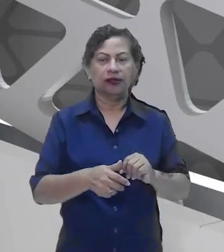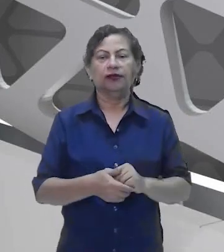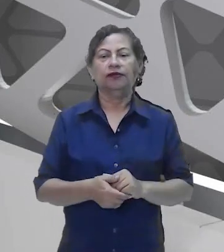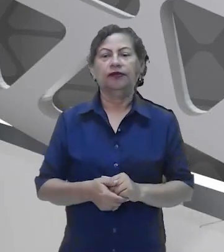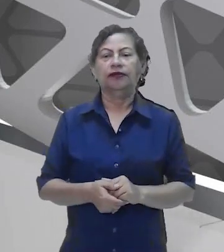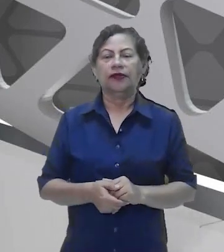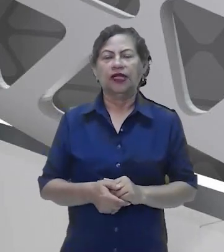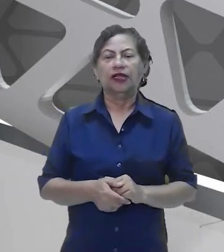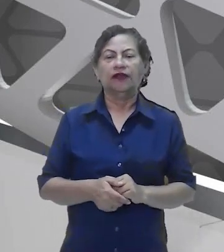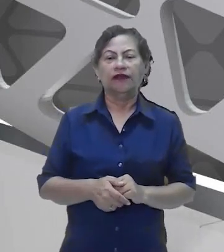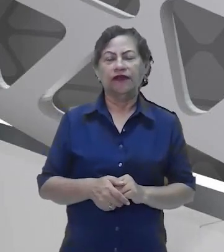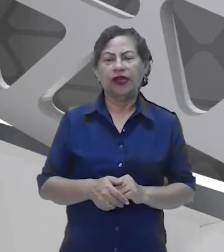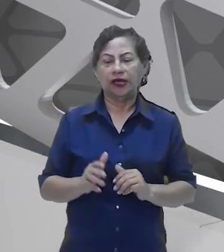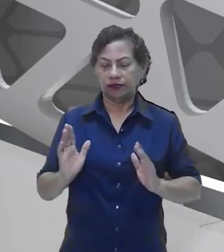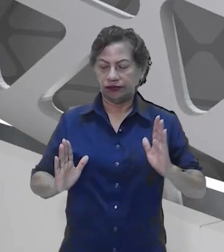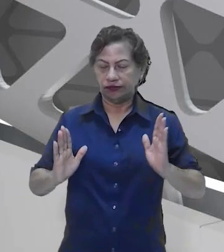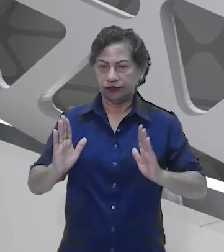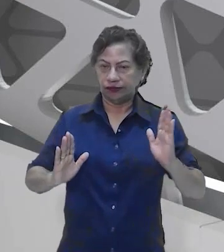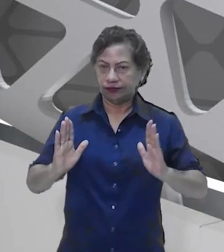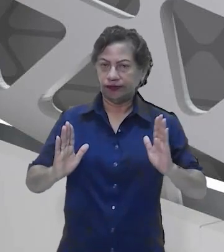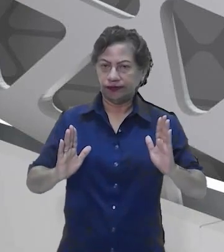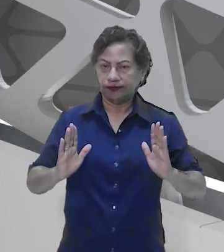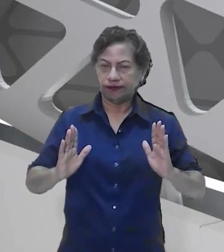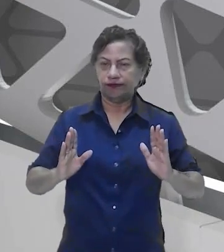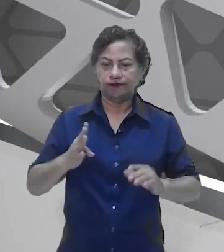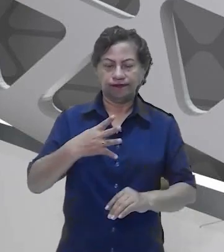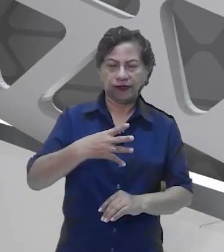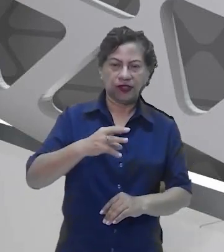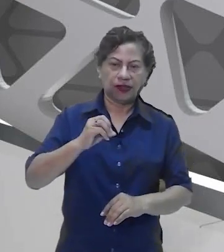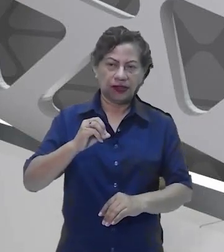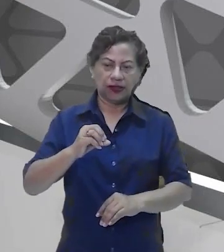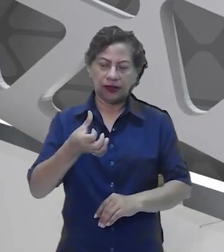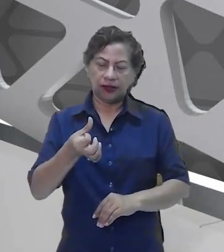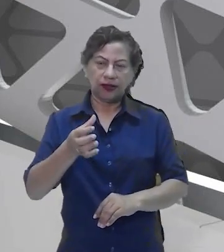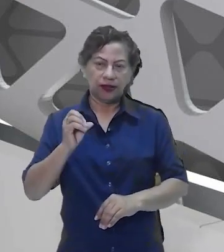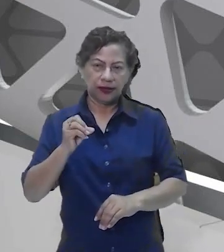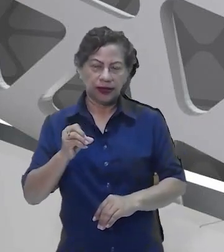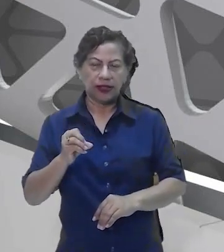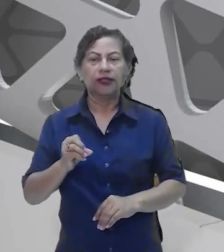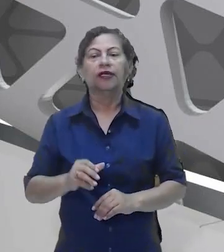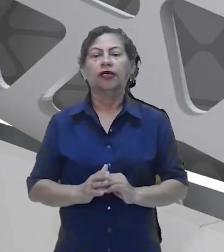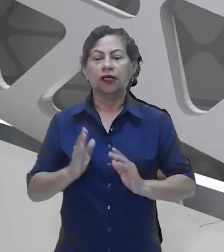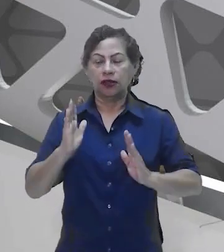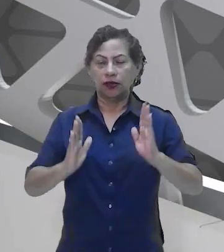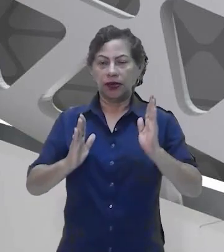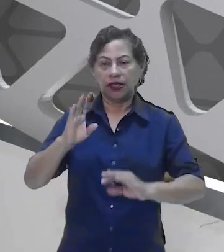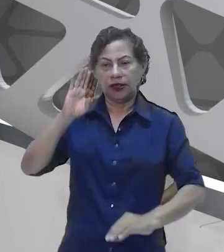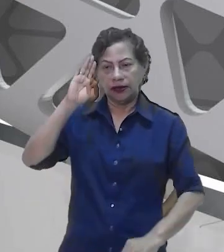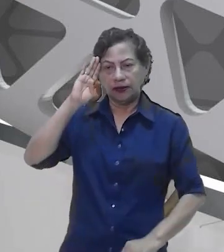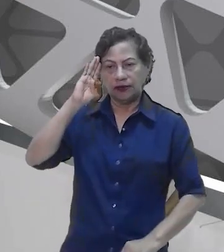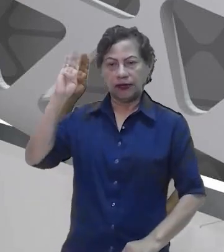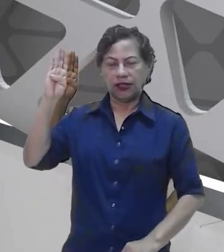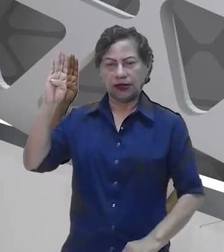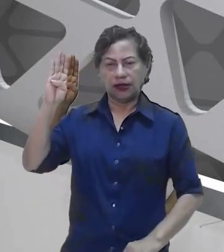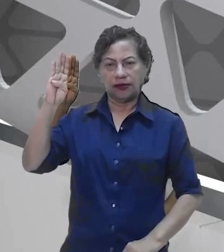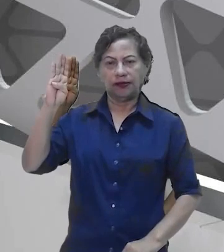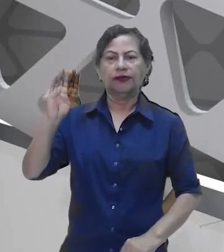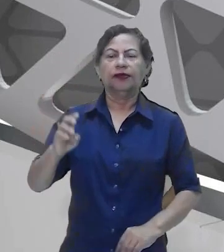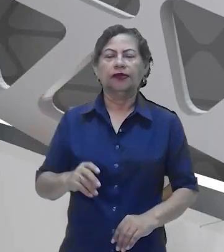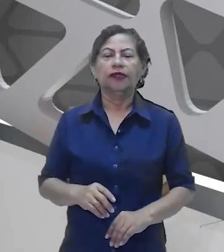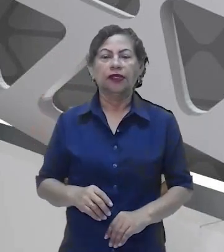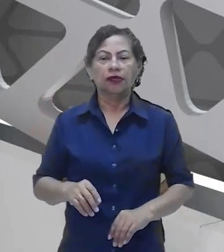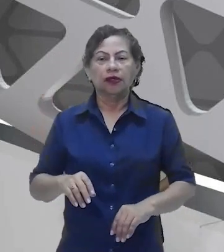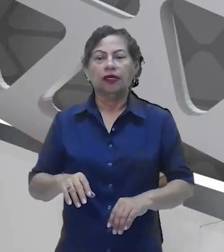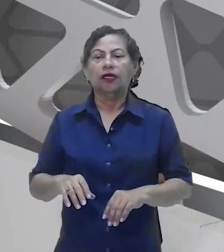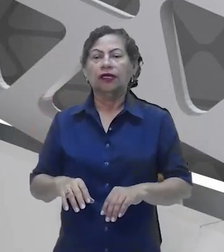vai de 40 a 60 com maior destaque, e durante o regime militar, a ditadura militar, em função da repressão, esses